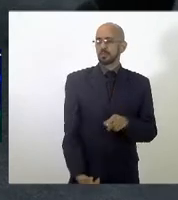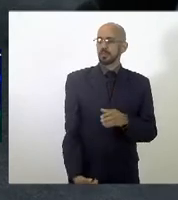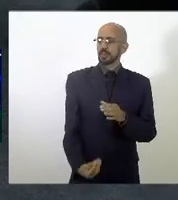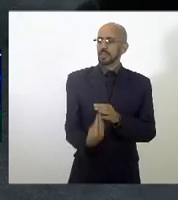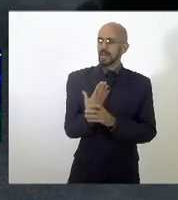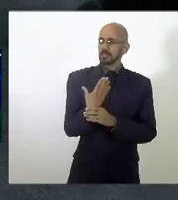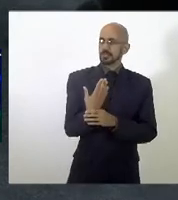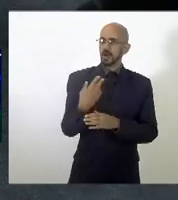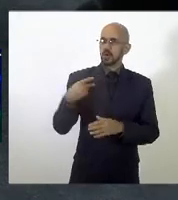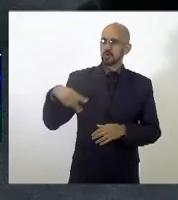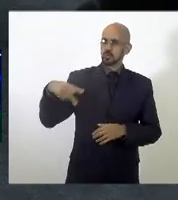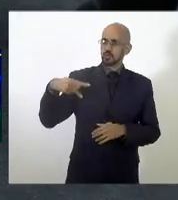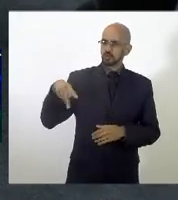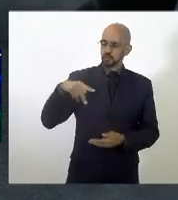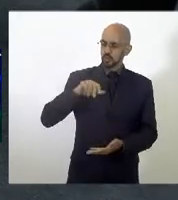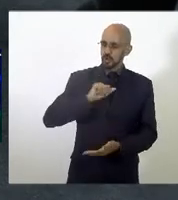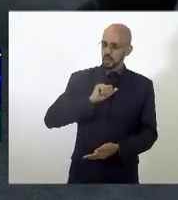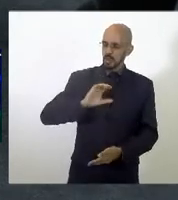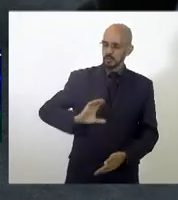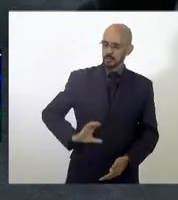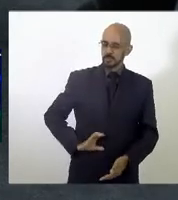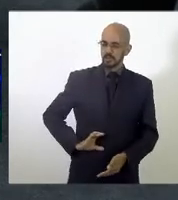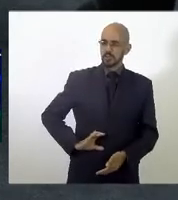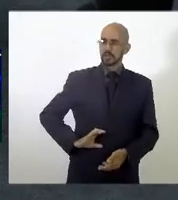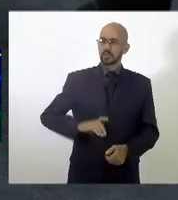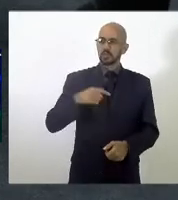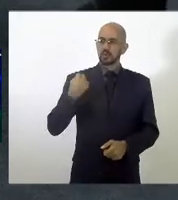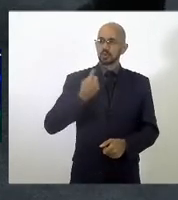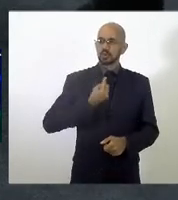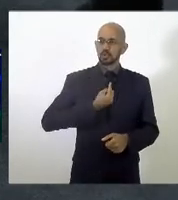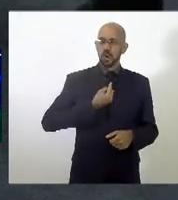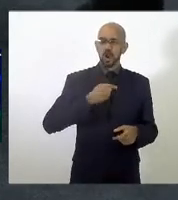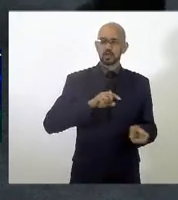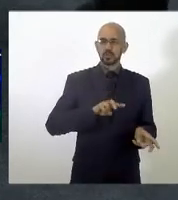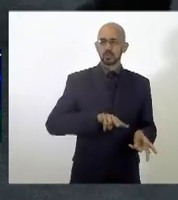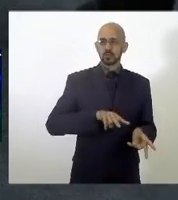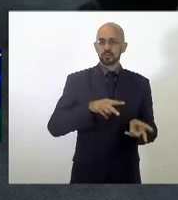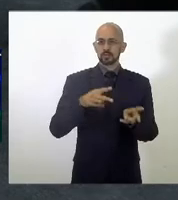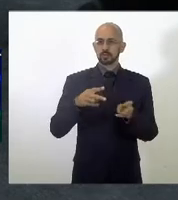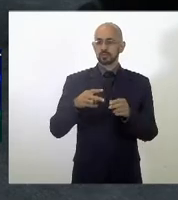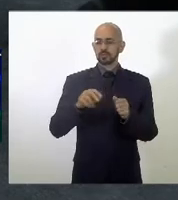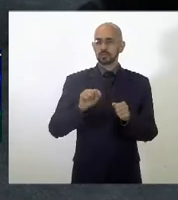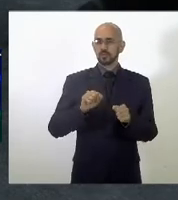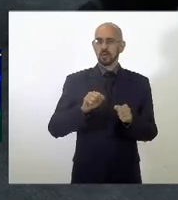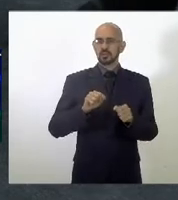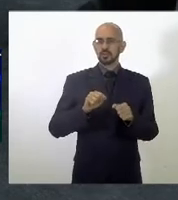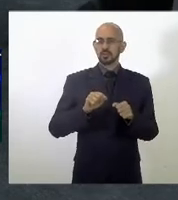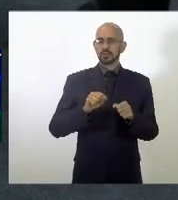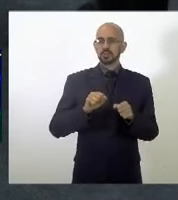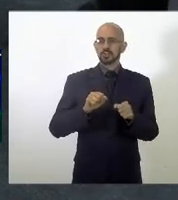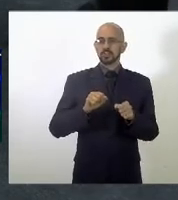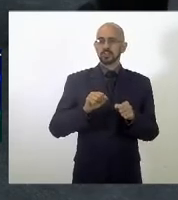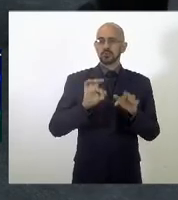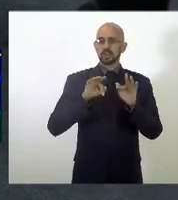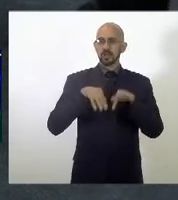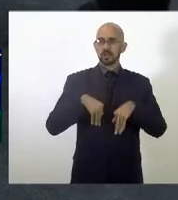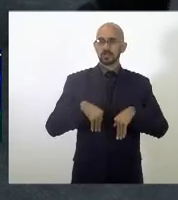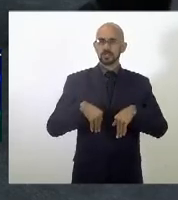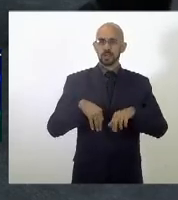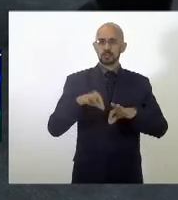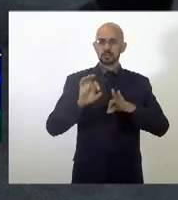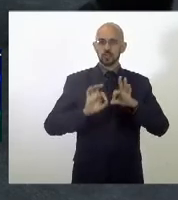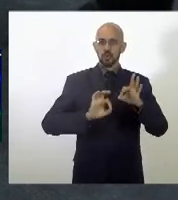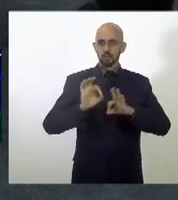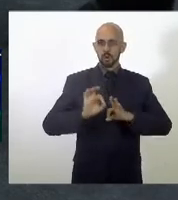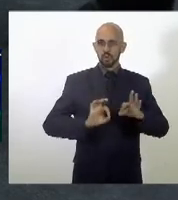Excelência, deputado André Siciliano, nós saímos do parlamento com um projeto visando